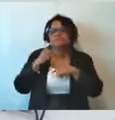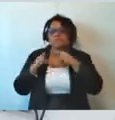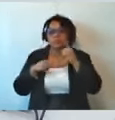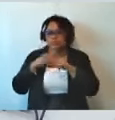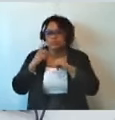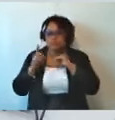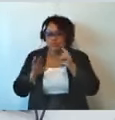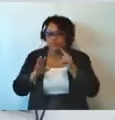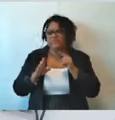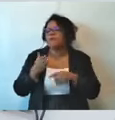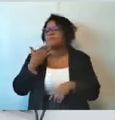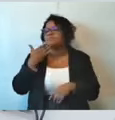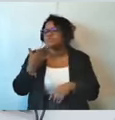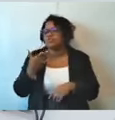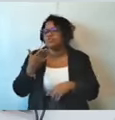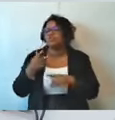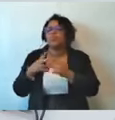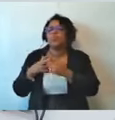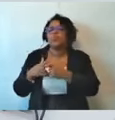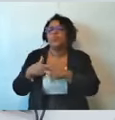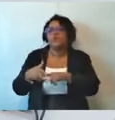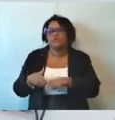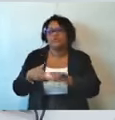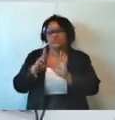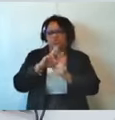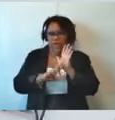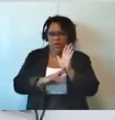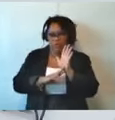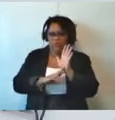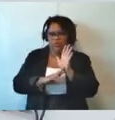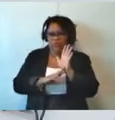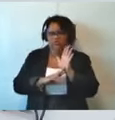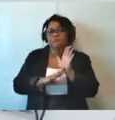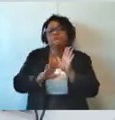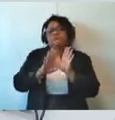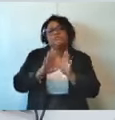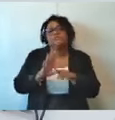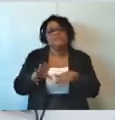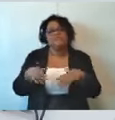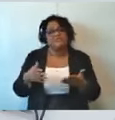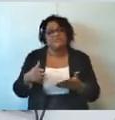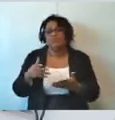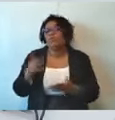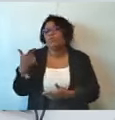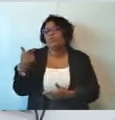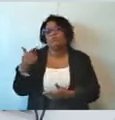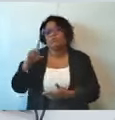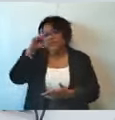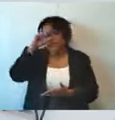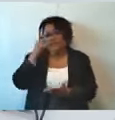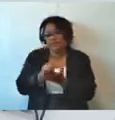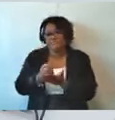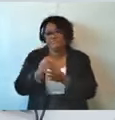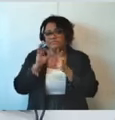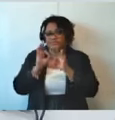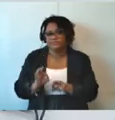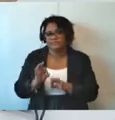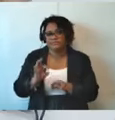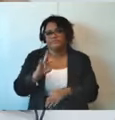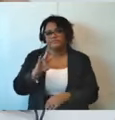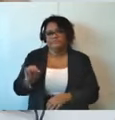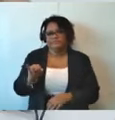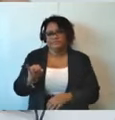no relatório. Então, assim, não existe ainda uma decisão de que isso vai ser incorporado. Mas eu acho, assim, pela